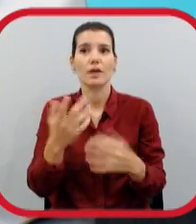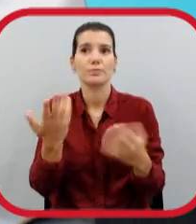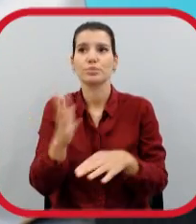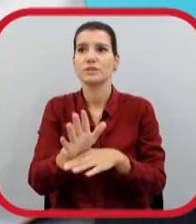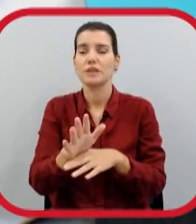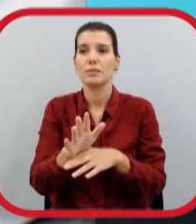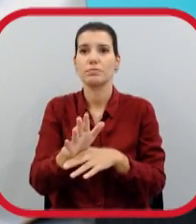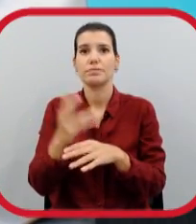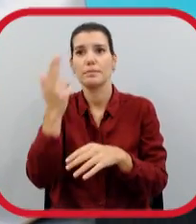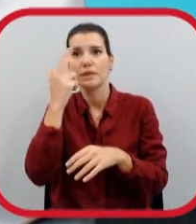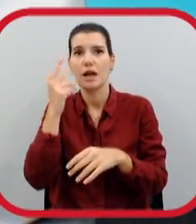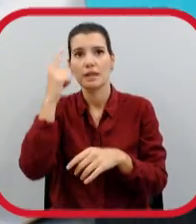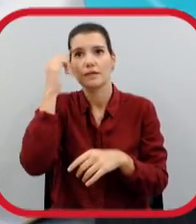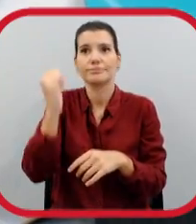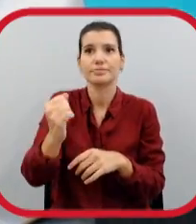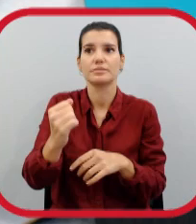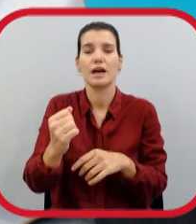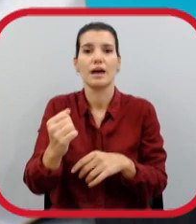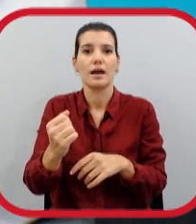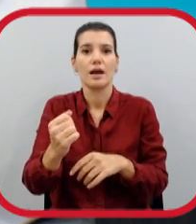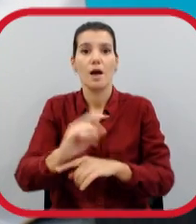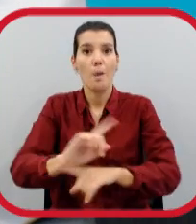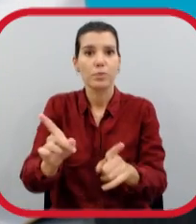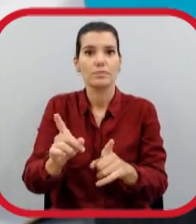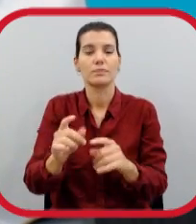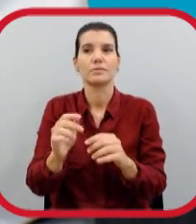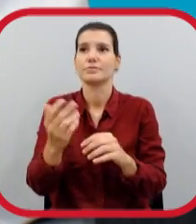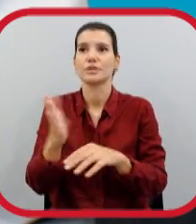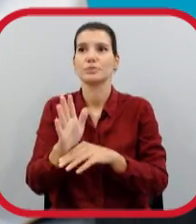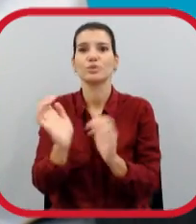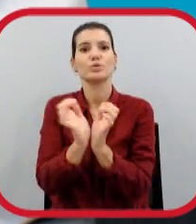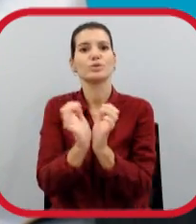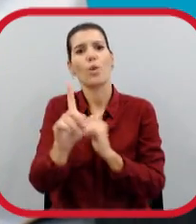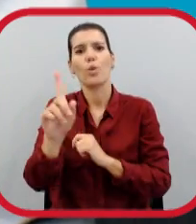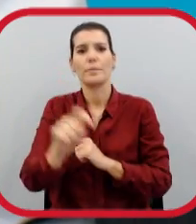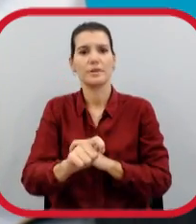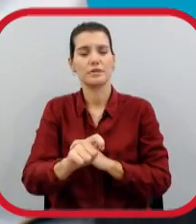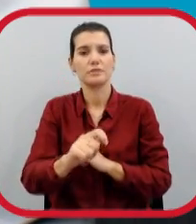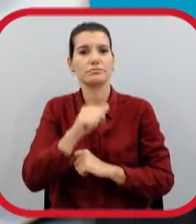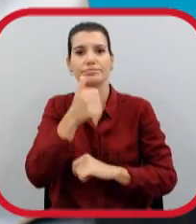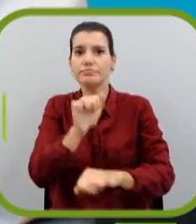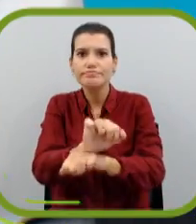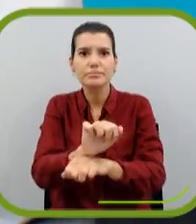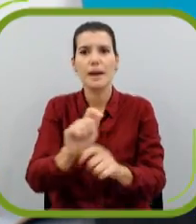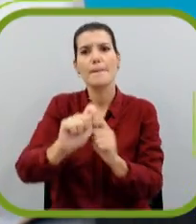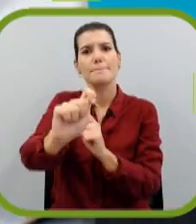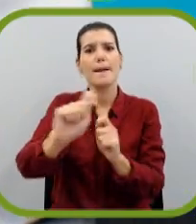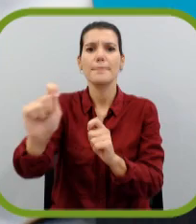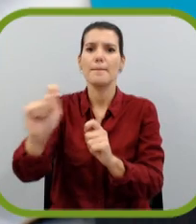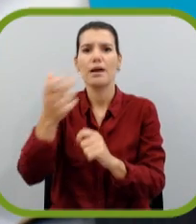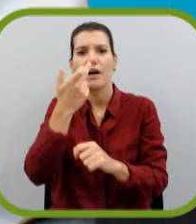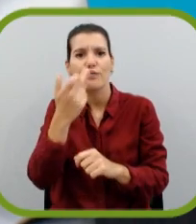Portanto, um ataque, por exemplo, que impeça a Segurança Social durante um mês de